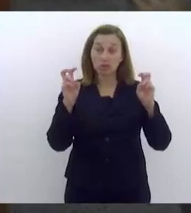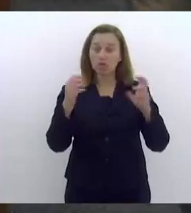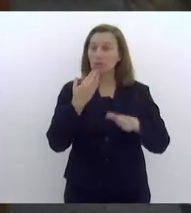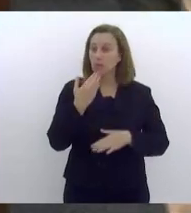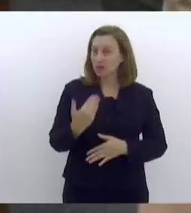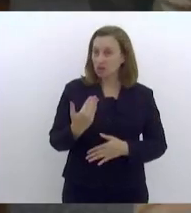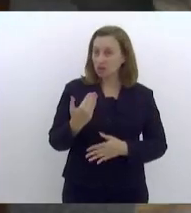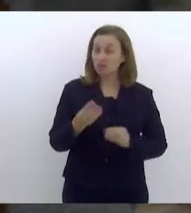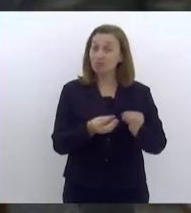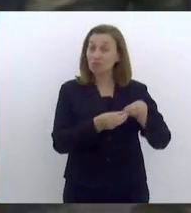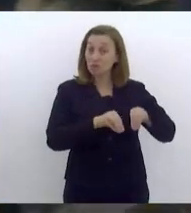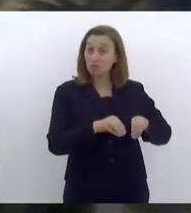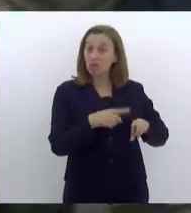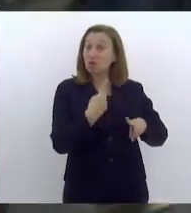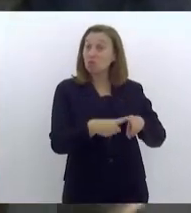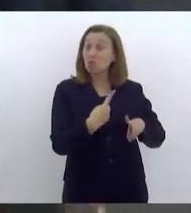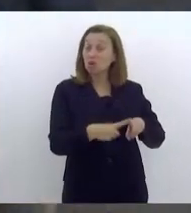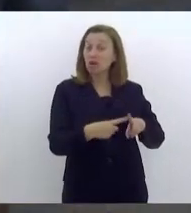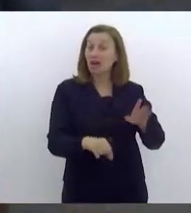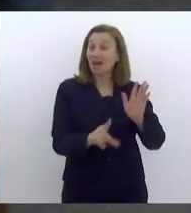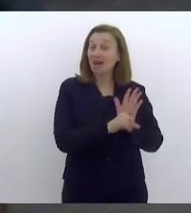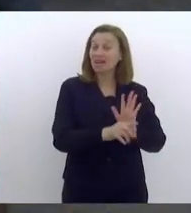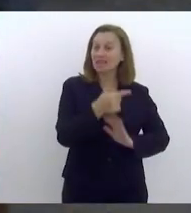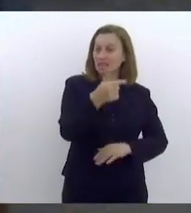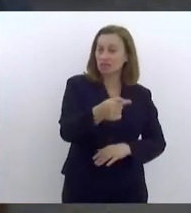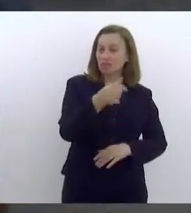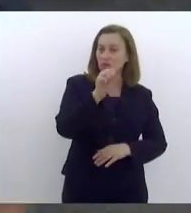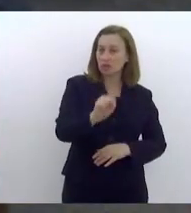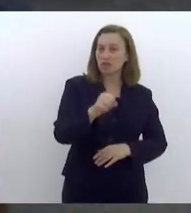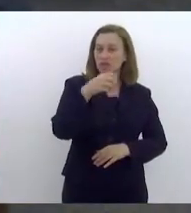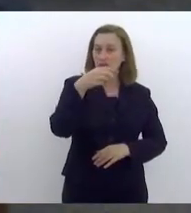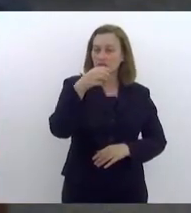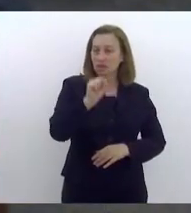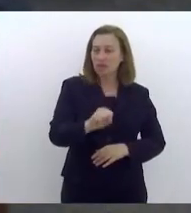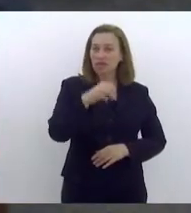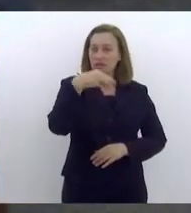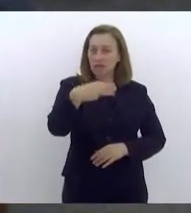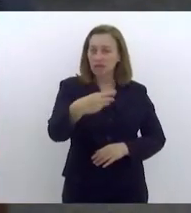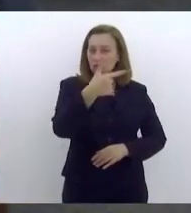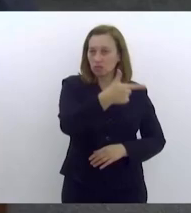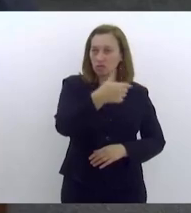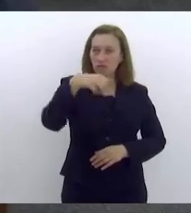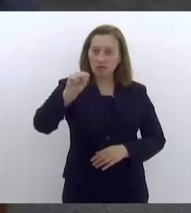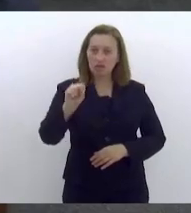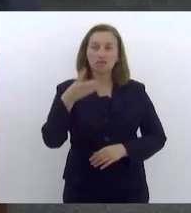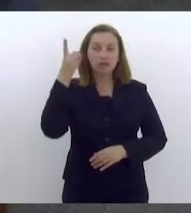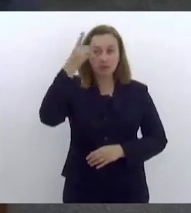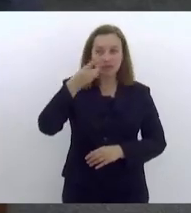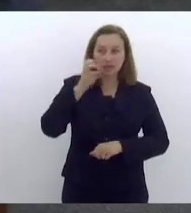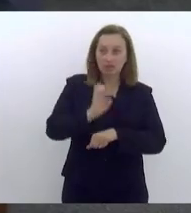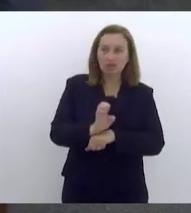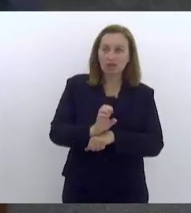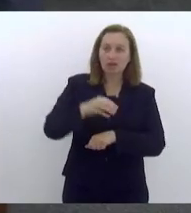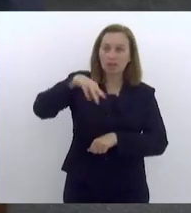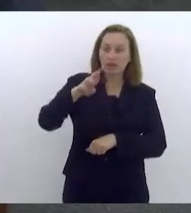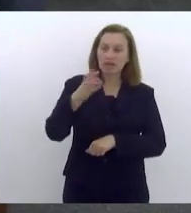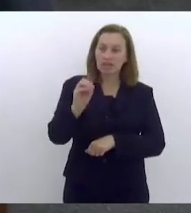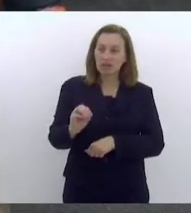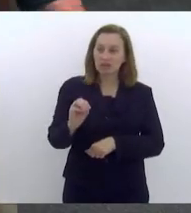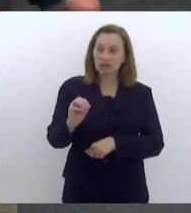pedir prejudicabilidade por conta da Lei 7.883 de 2018, do então deputado estadual Marcelo Freixo.